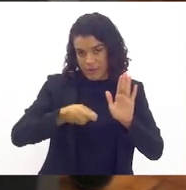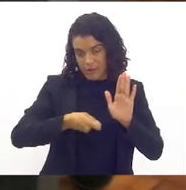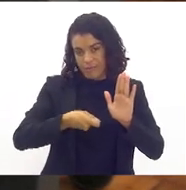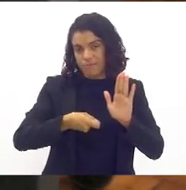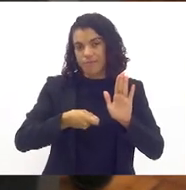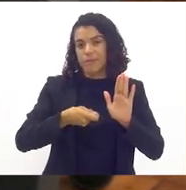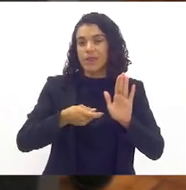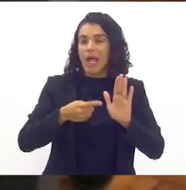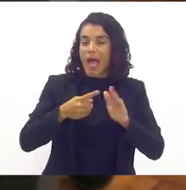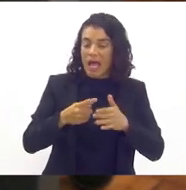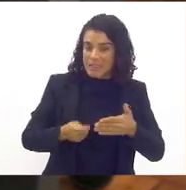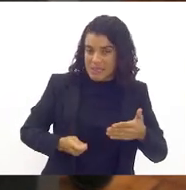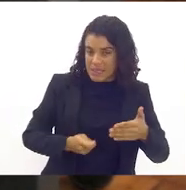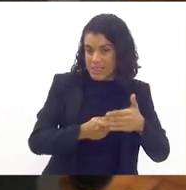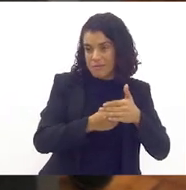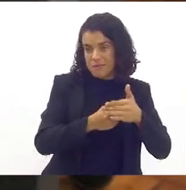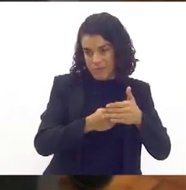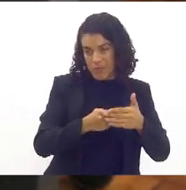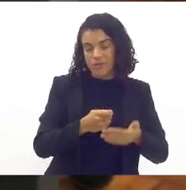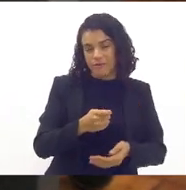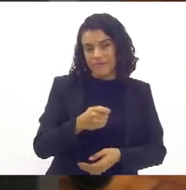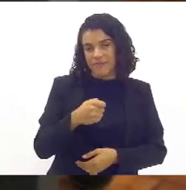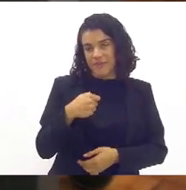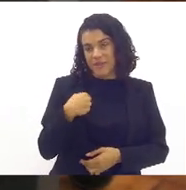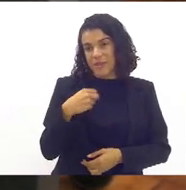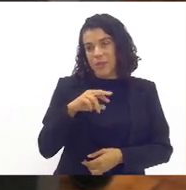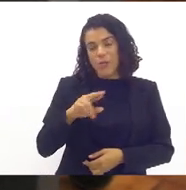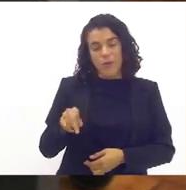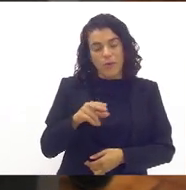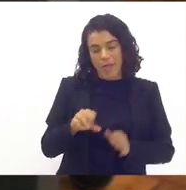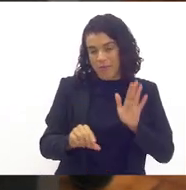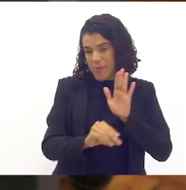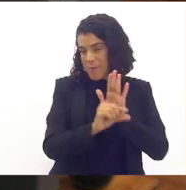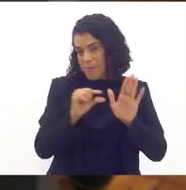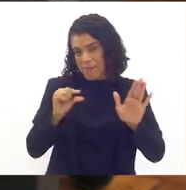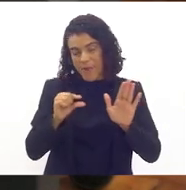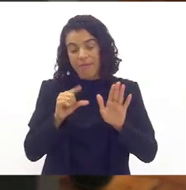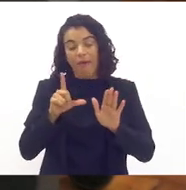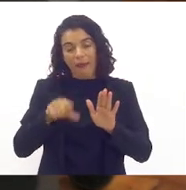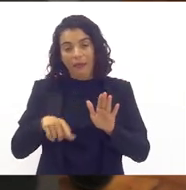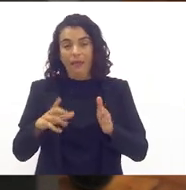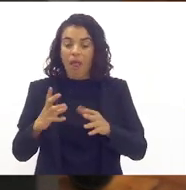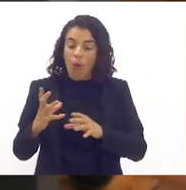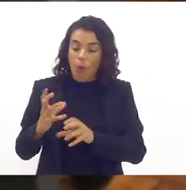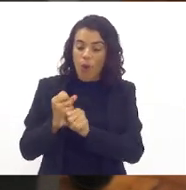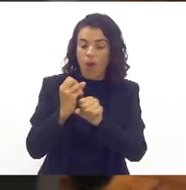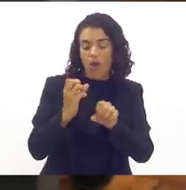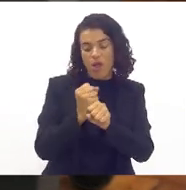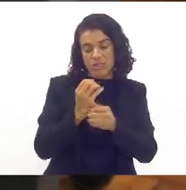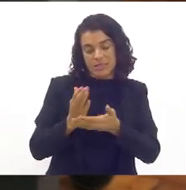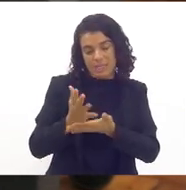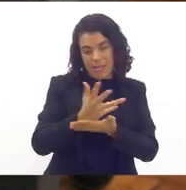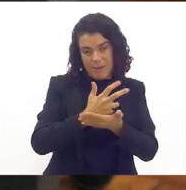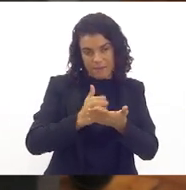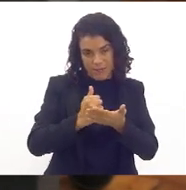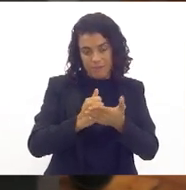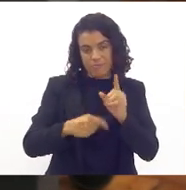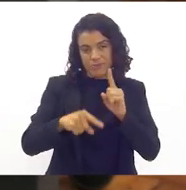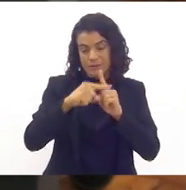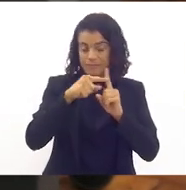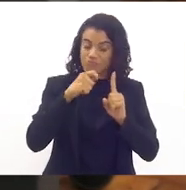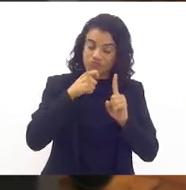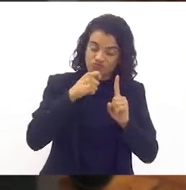emendas impositivas, né, que é o nosso sonho, não é emenda impositiva, o nosso sonho é orçamento impositivo, mas enquanto não